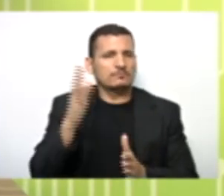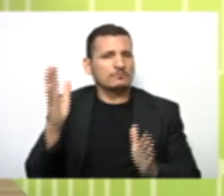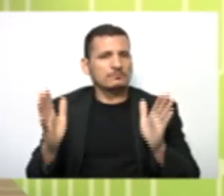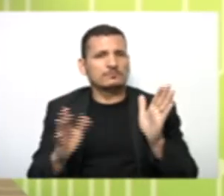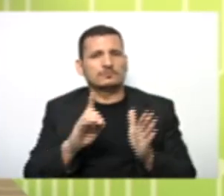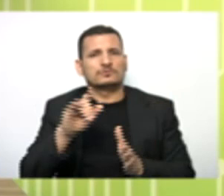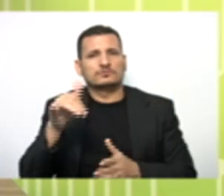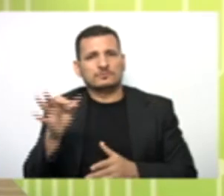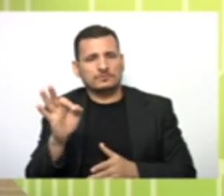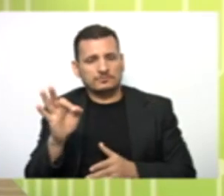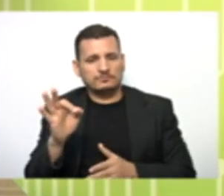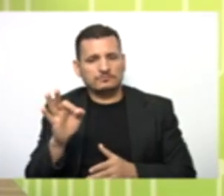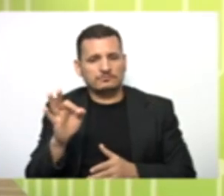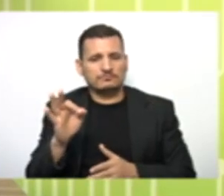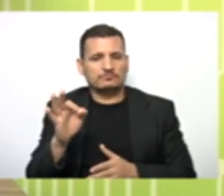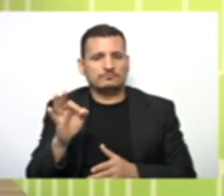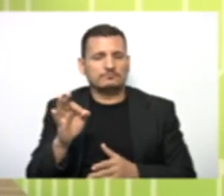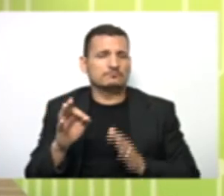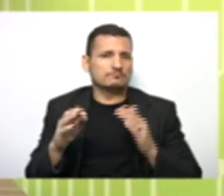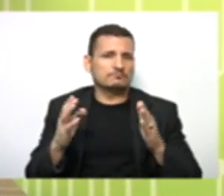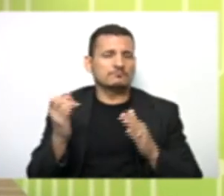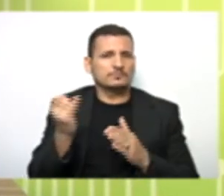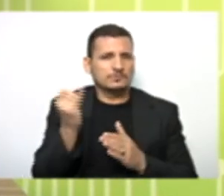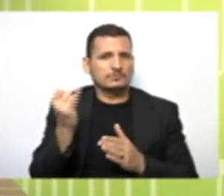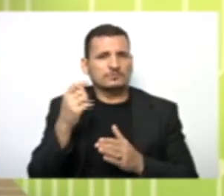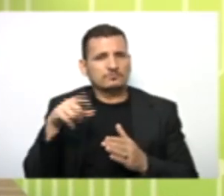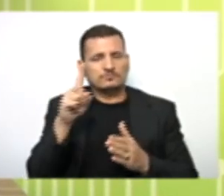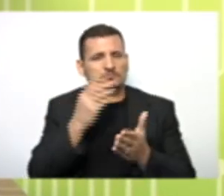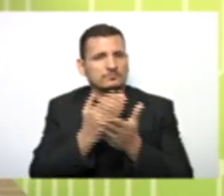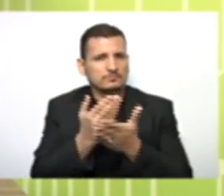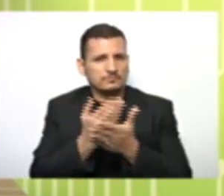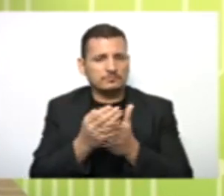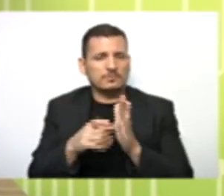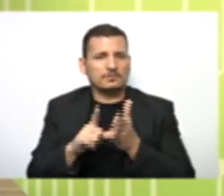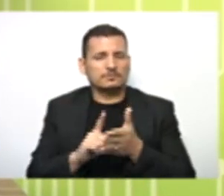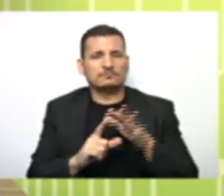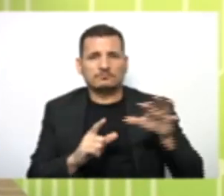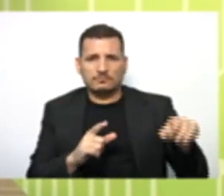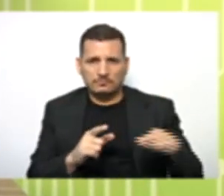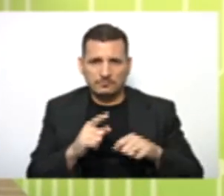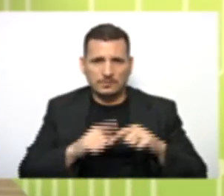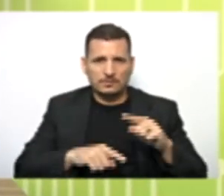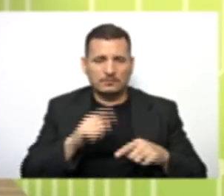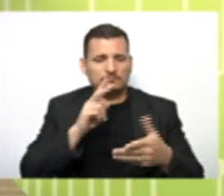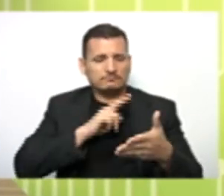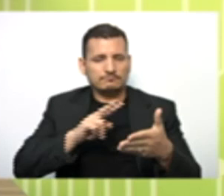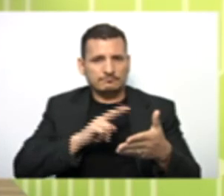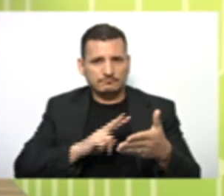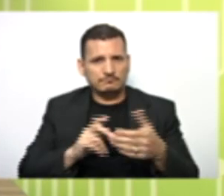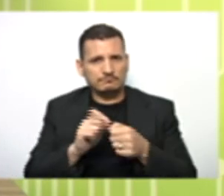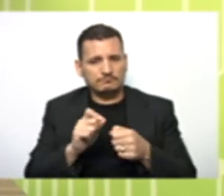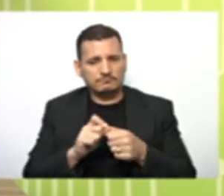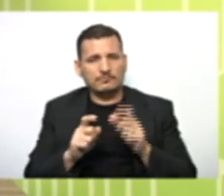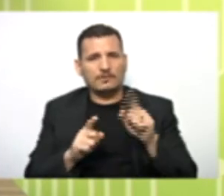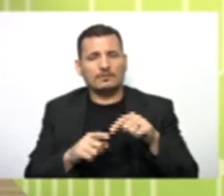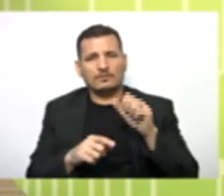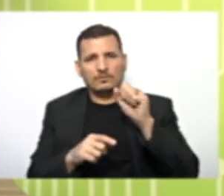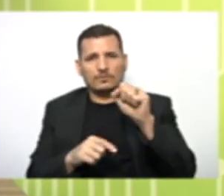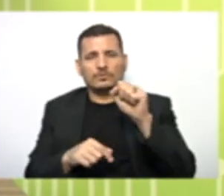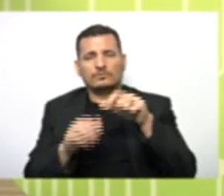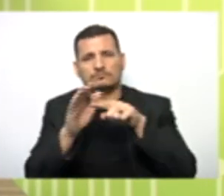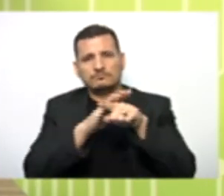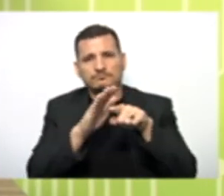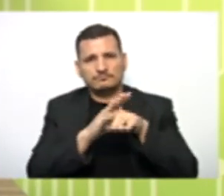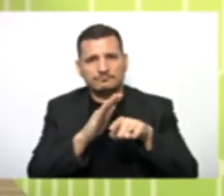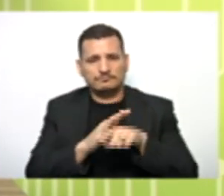vamos dizer assim. Então é importante dar uma estudada antes, pega o material, dá uma lida para fazer. São 8 questões, se eu